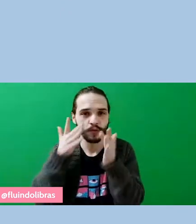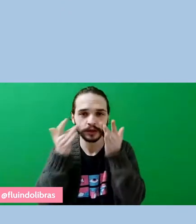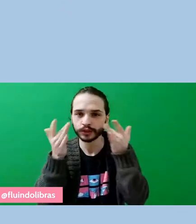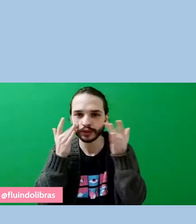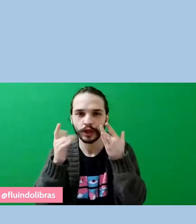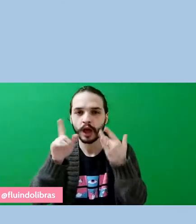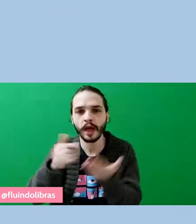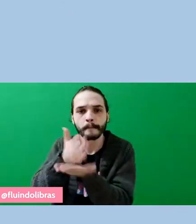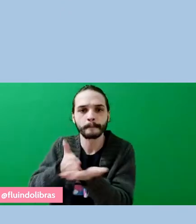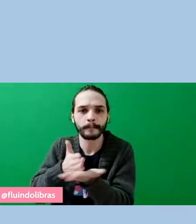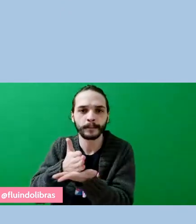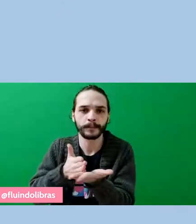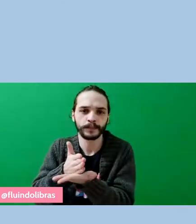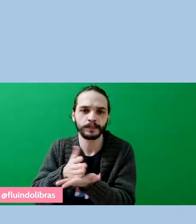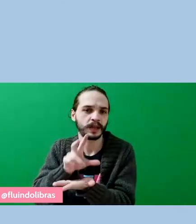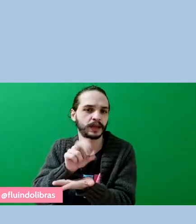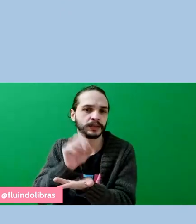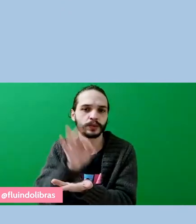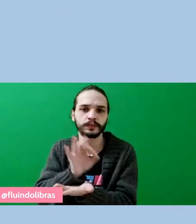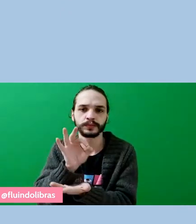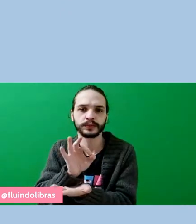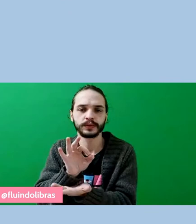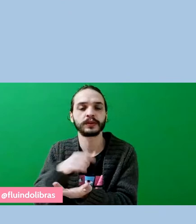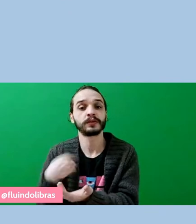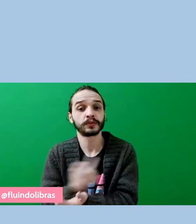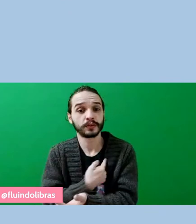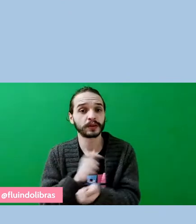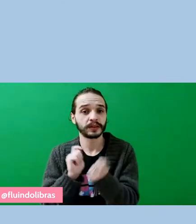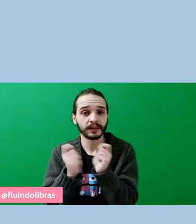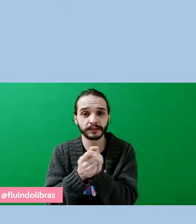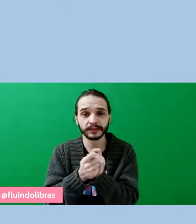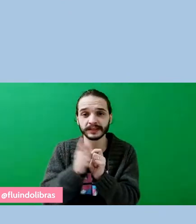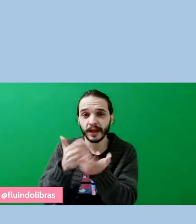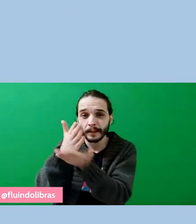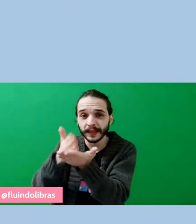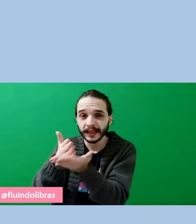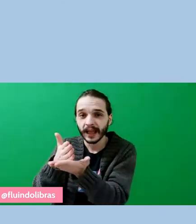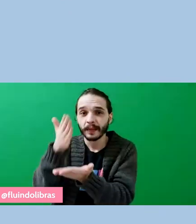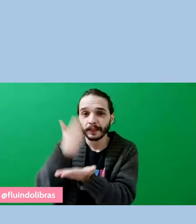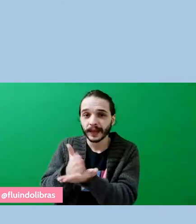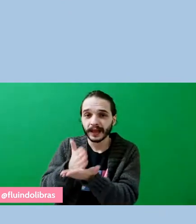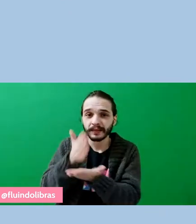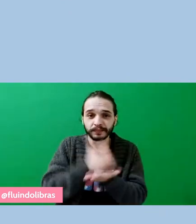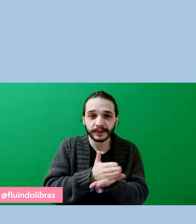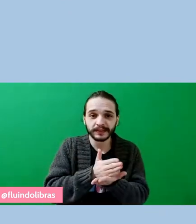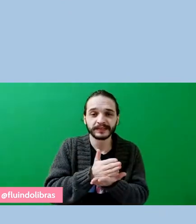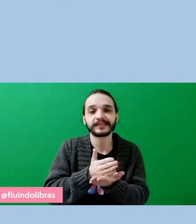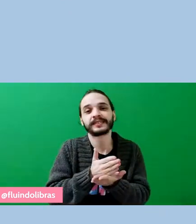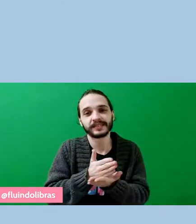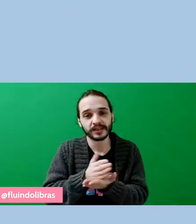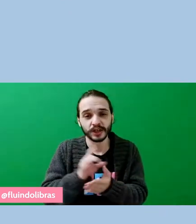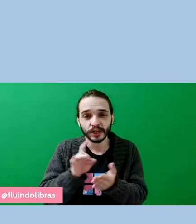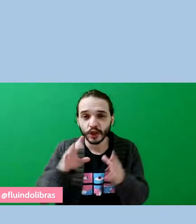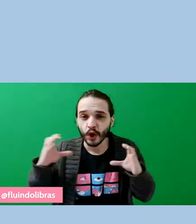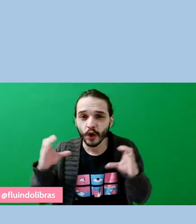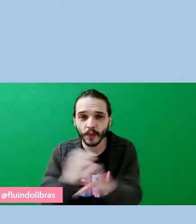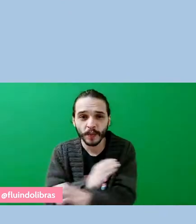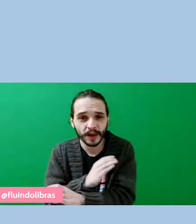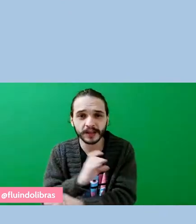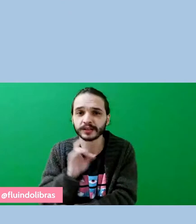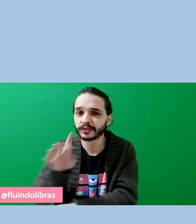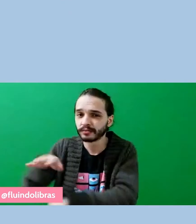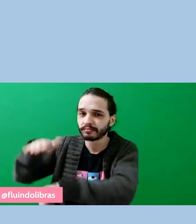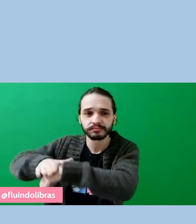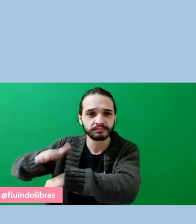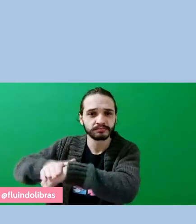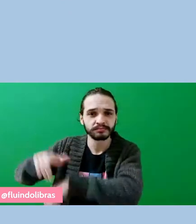metade. Então, a nossa adaptação é um pouco achar um pedaço do pedaço, né? Não existe um todo, né? O todo existe só no palco, só quando ele montou no palco